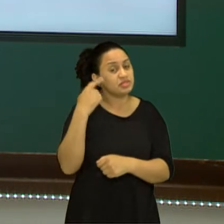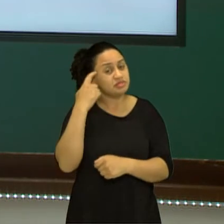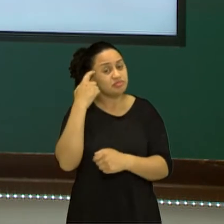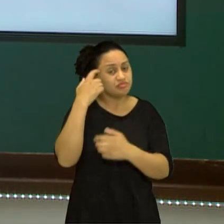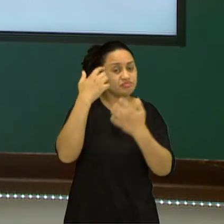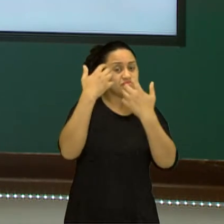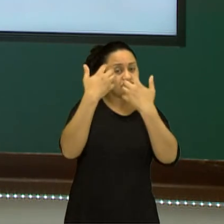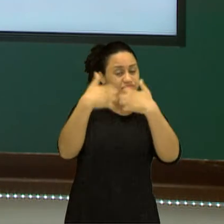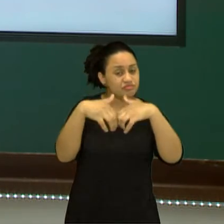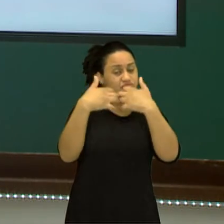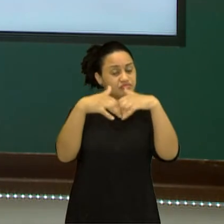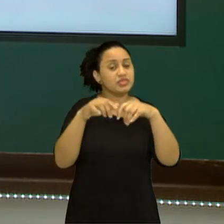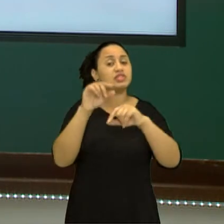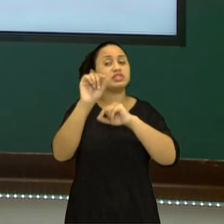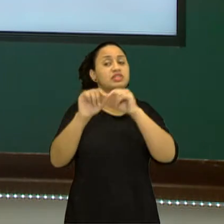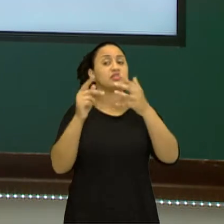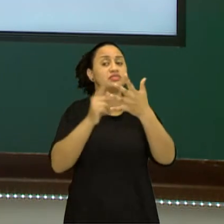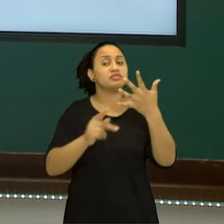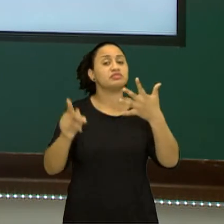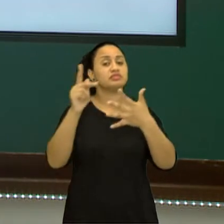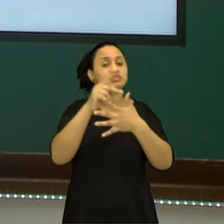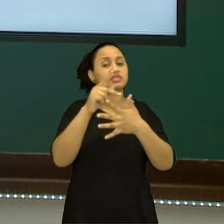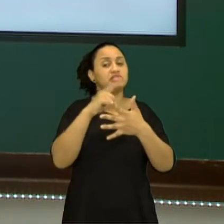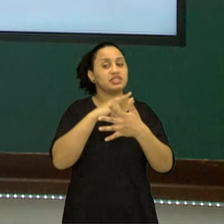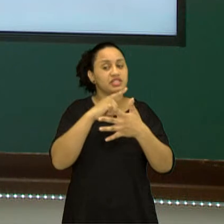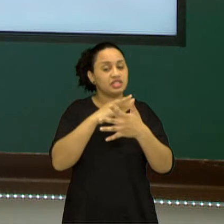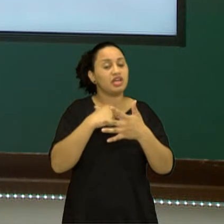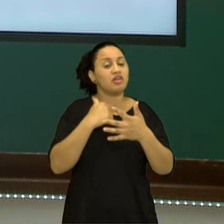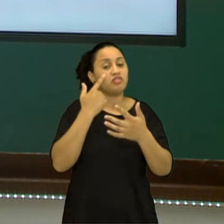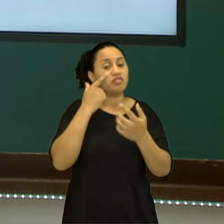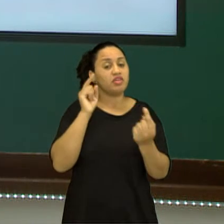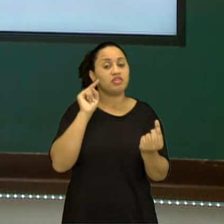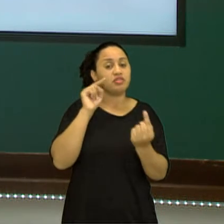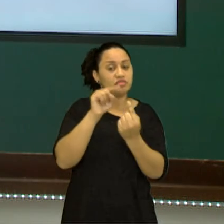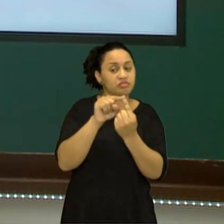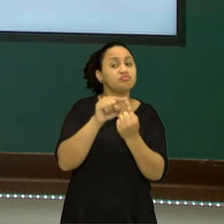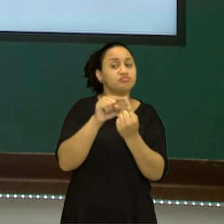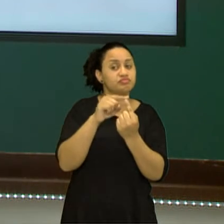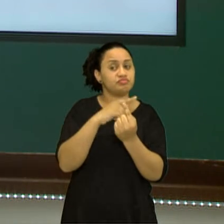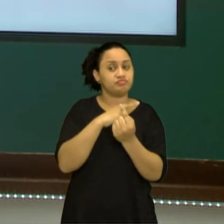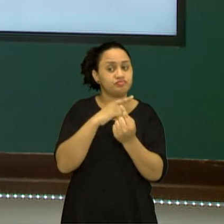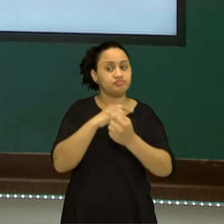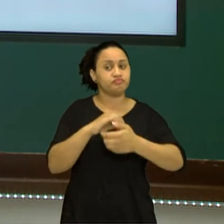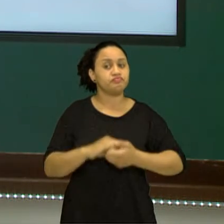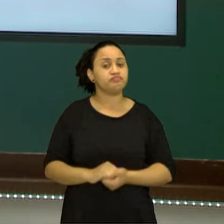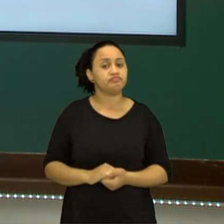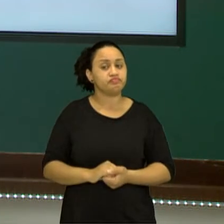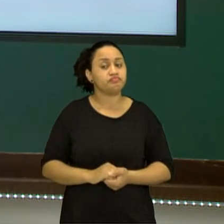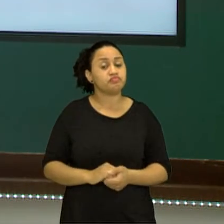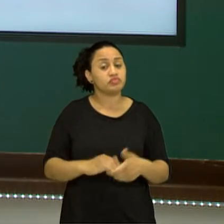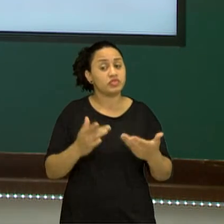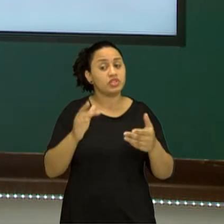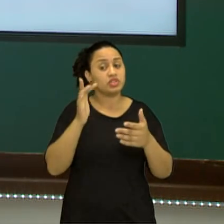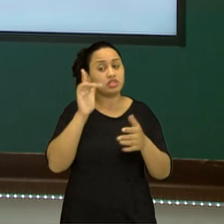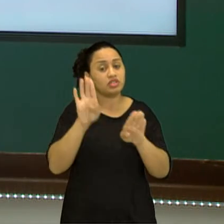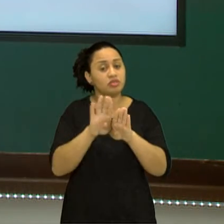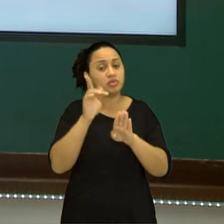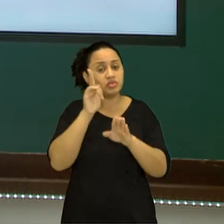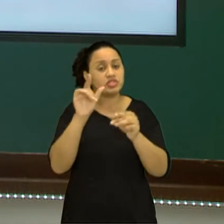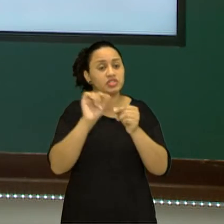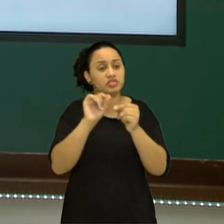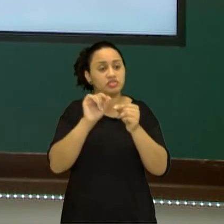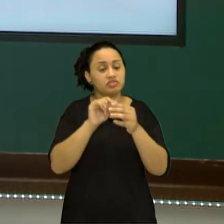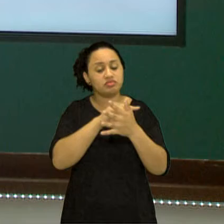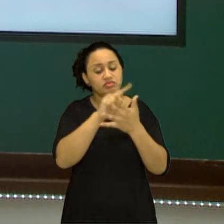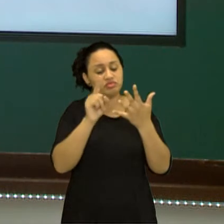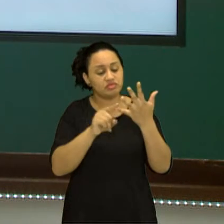nas prioridades da tarefa, né? A gente precisa definir as metas, os objetivos. E fazer, por fim, né? Vamos